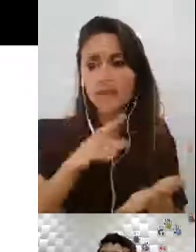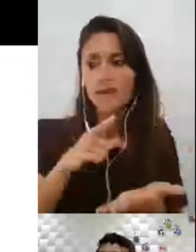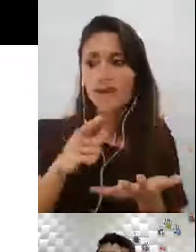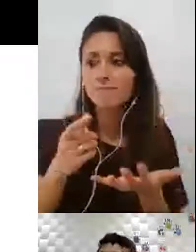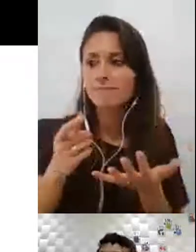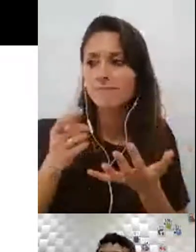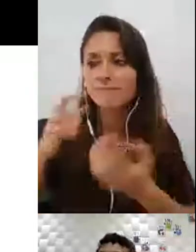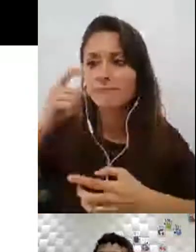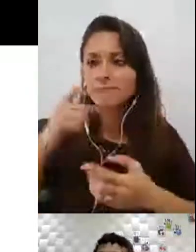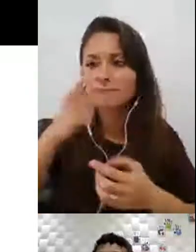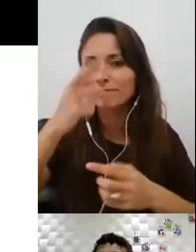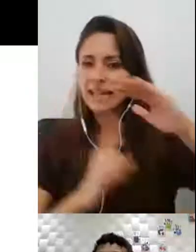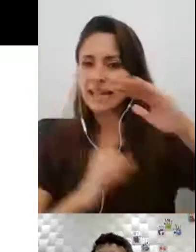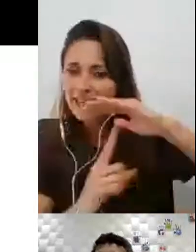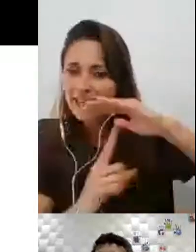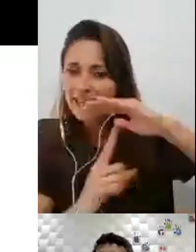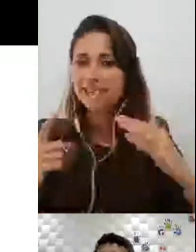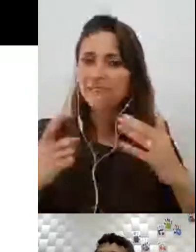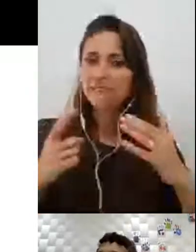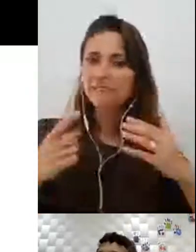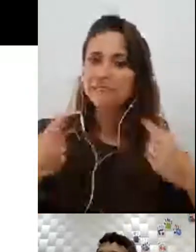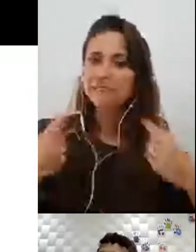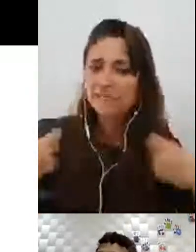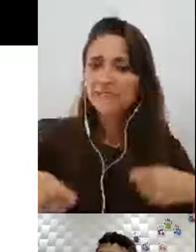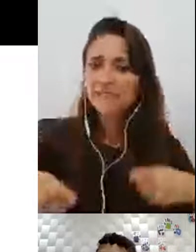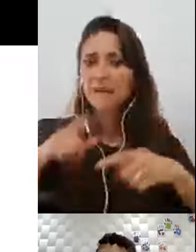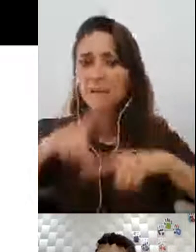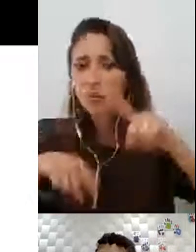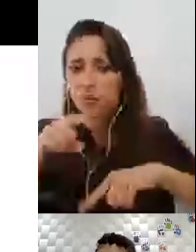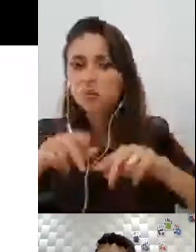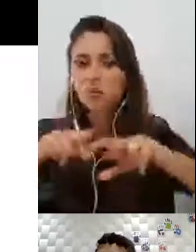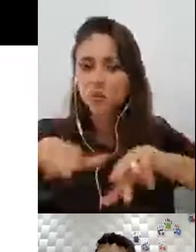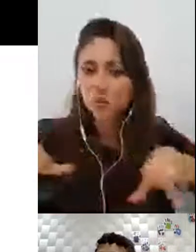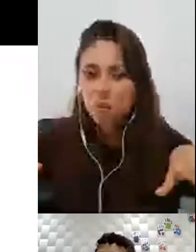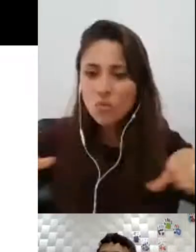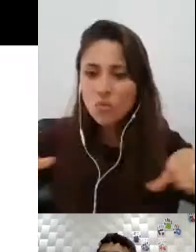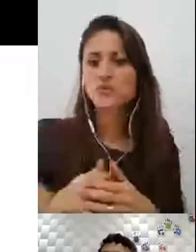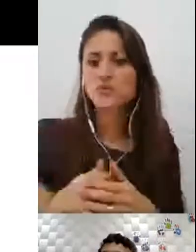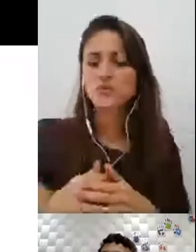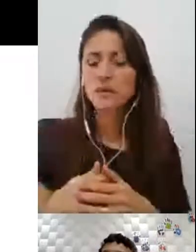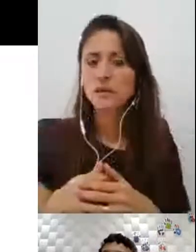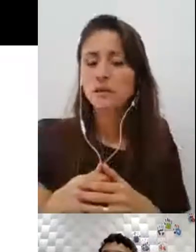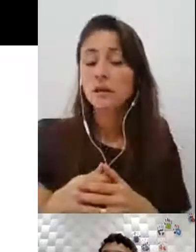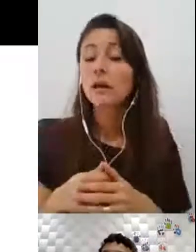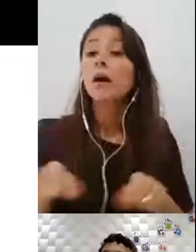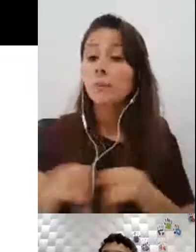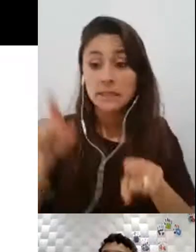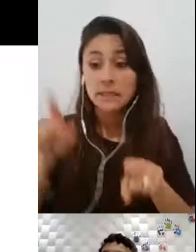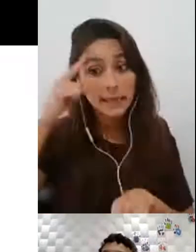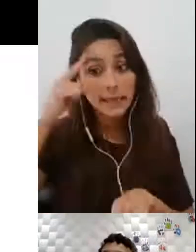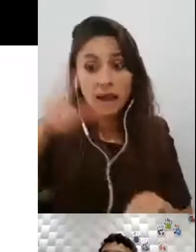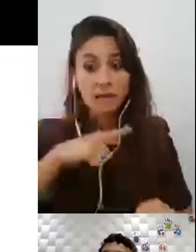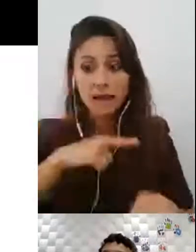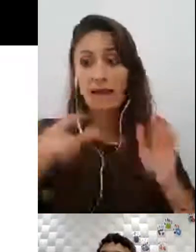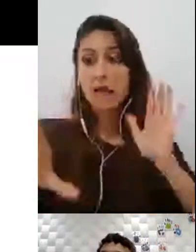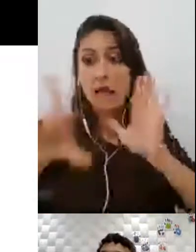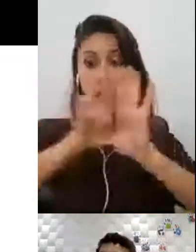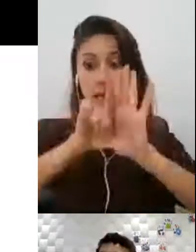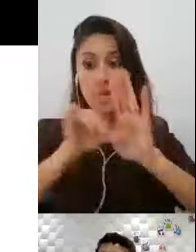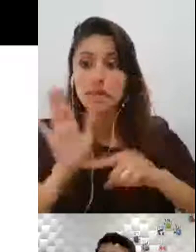de transformação na mobilidade, focado em leis ambientais para redução de